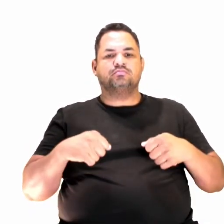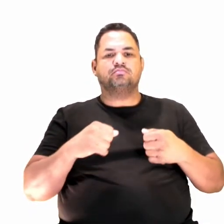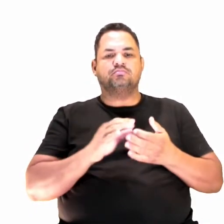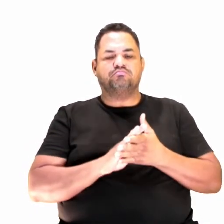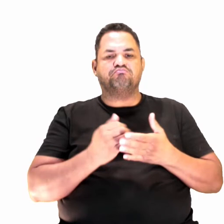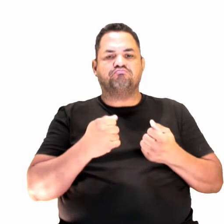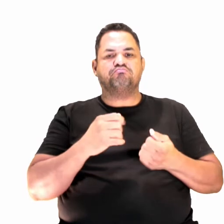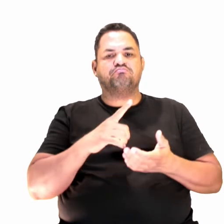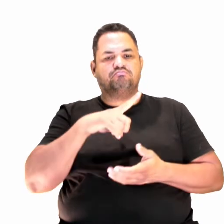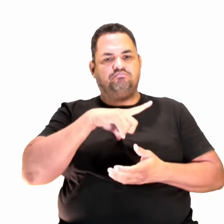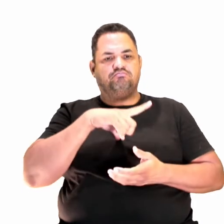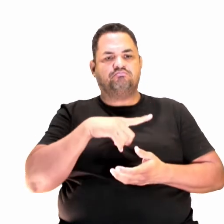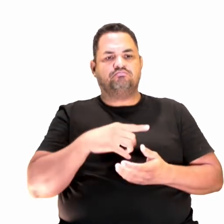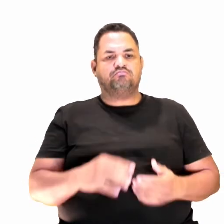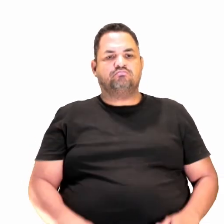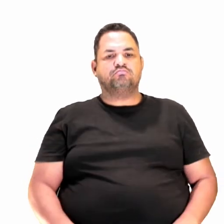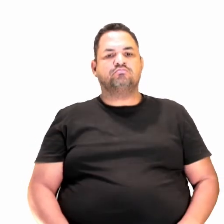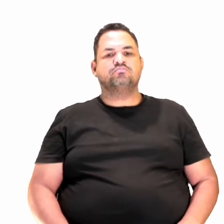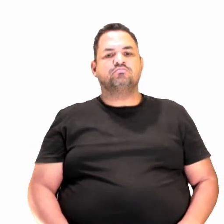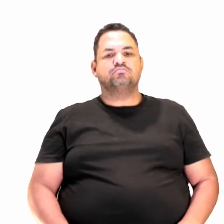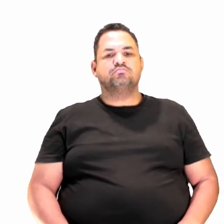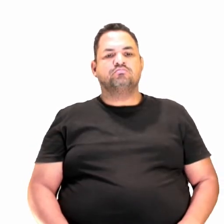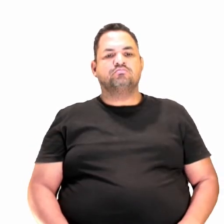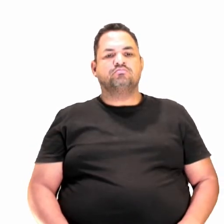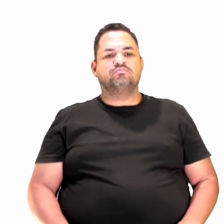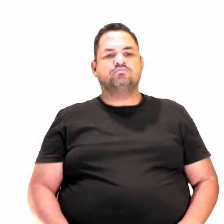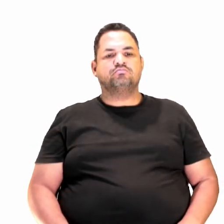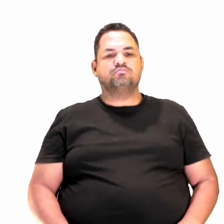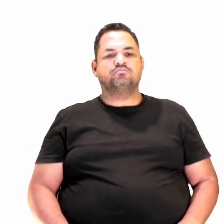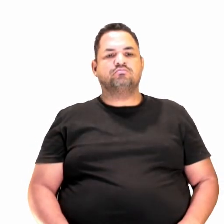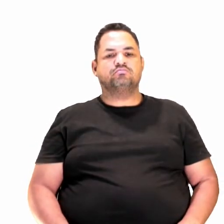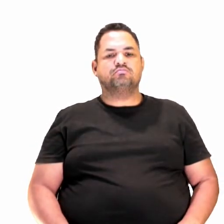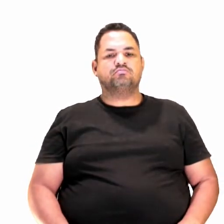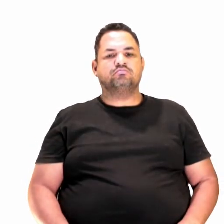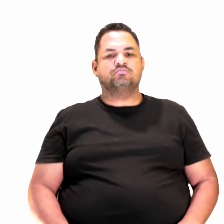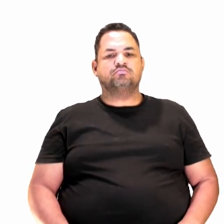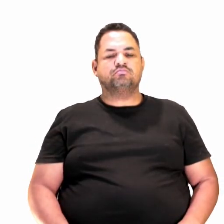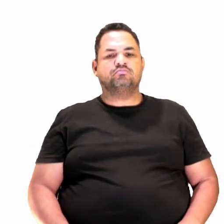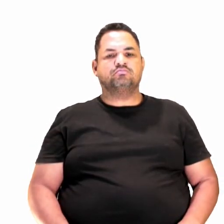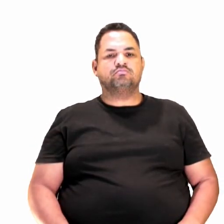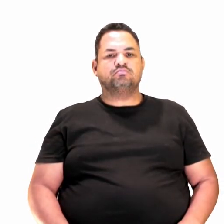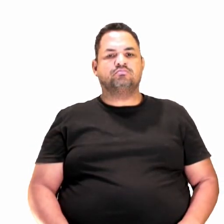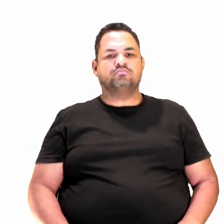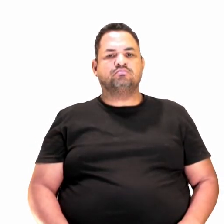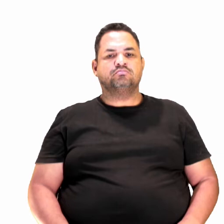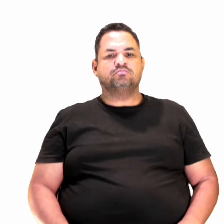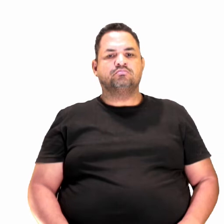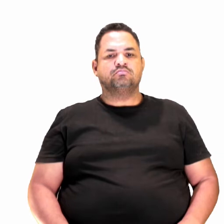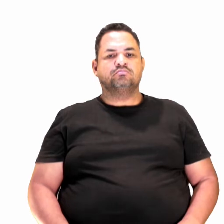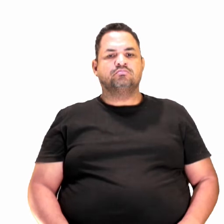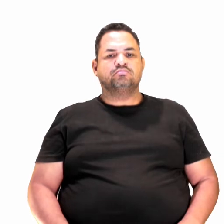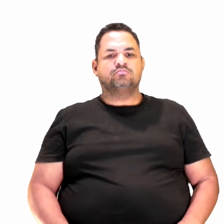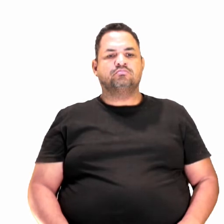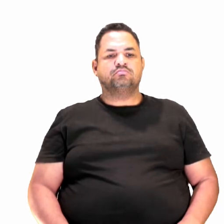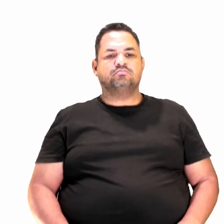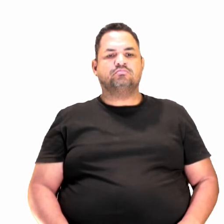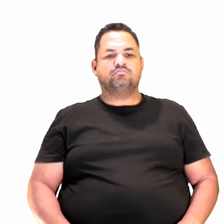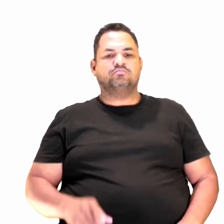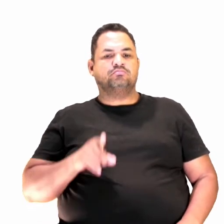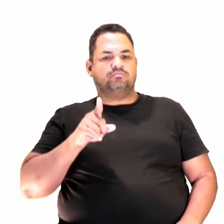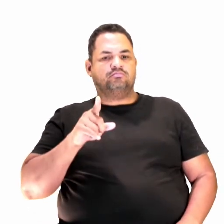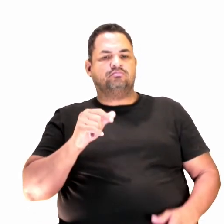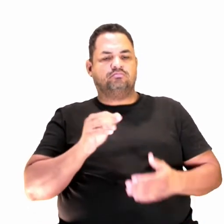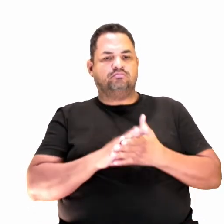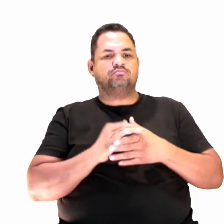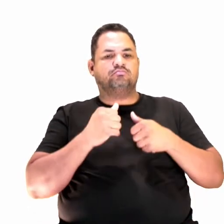de possibilidade. You could be develop bulimia. You could be develop bulimia. Você deve